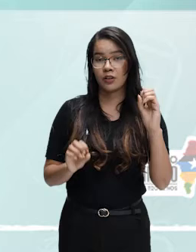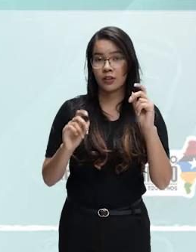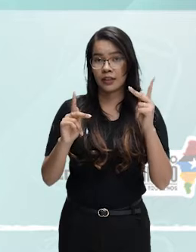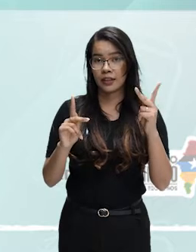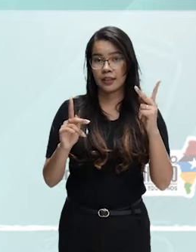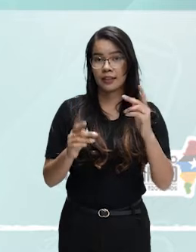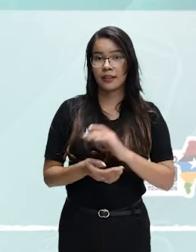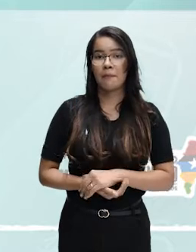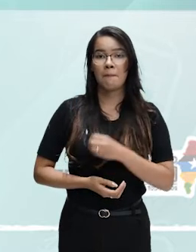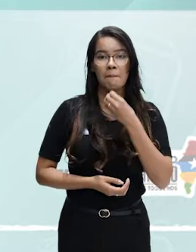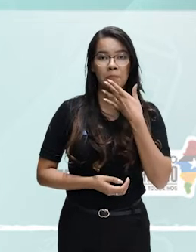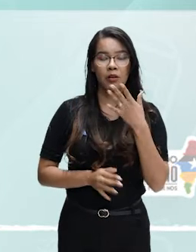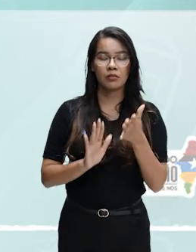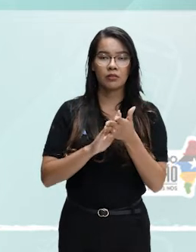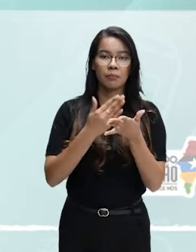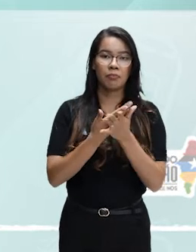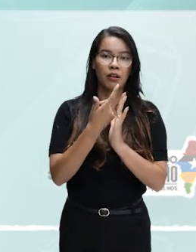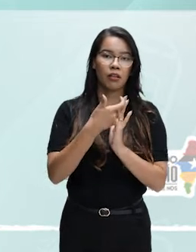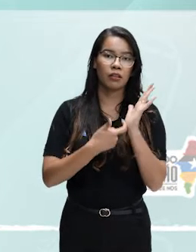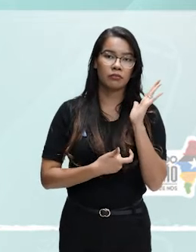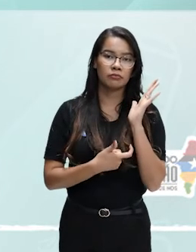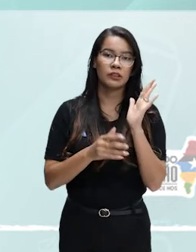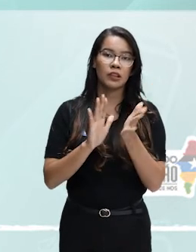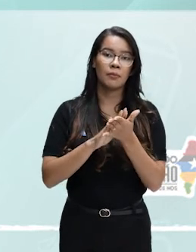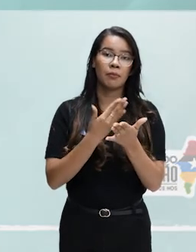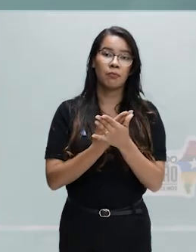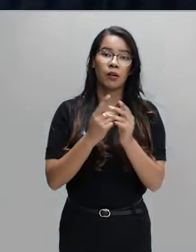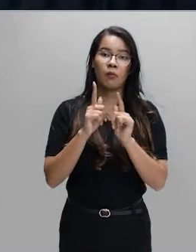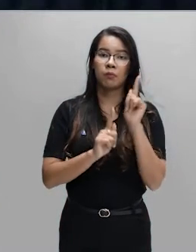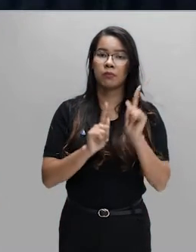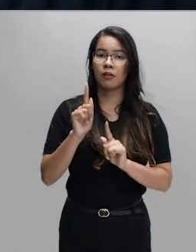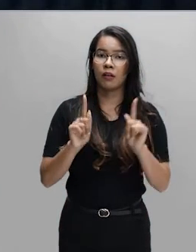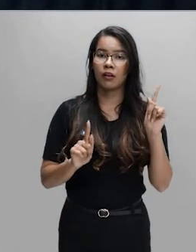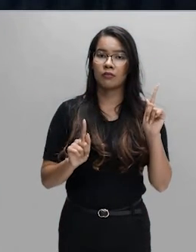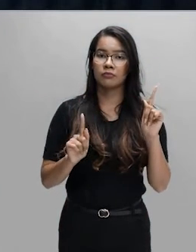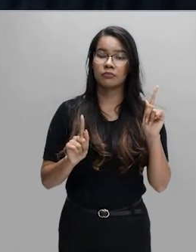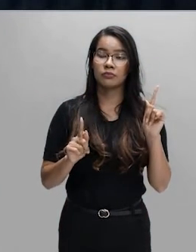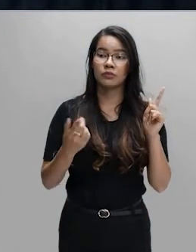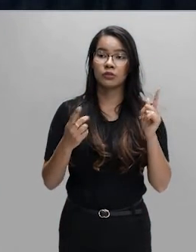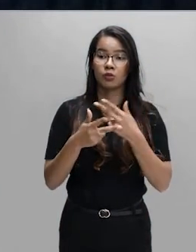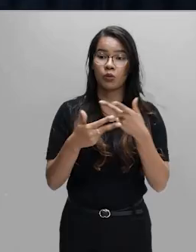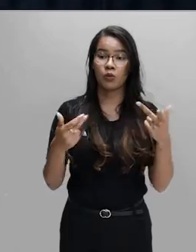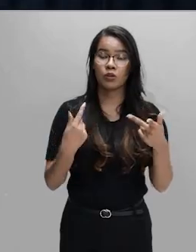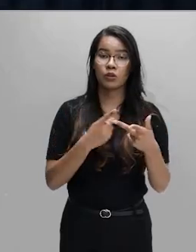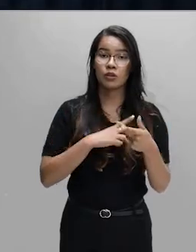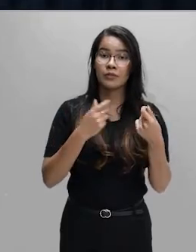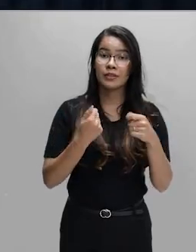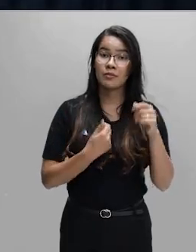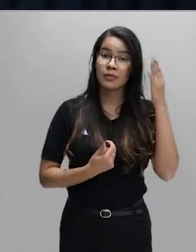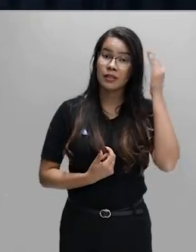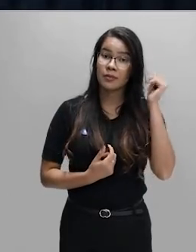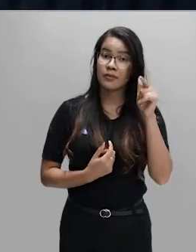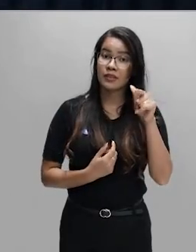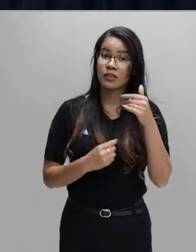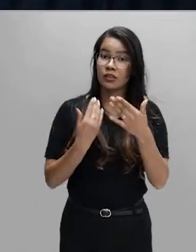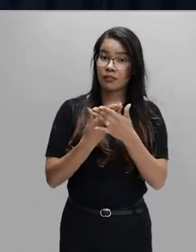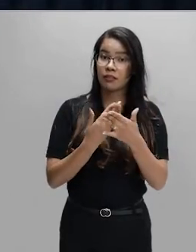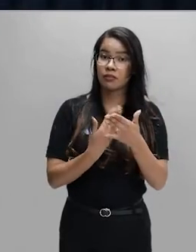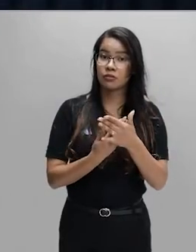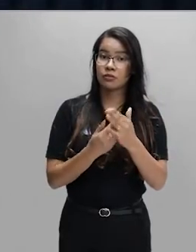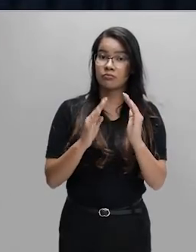Legal? Interpretação de texto, interpretação de gráfico, são coisas que a gente tem que saber, para isso que você está em casa